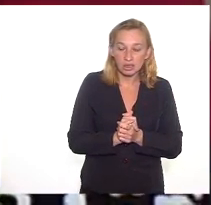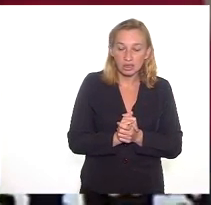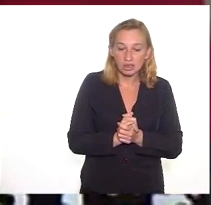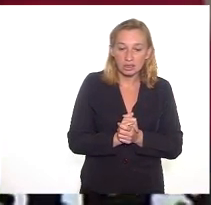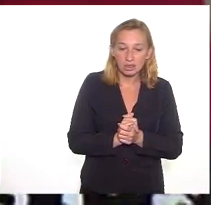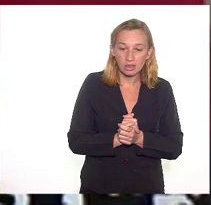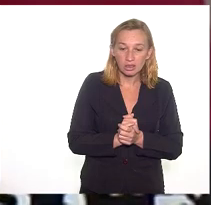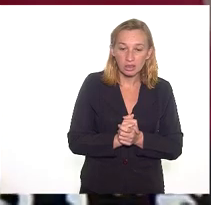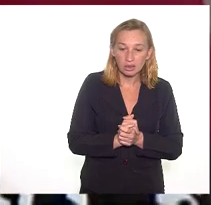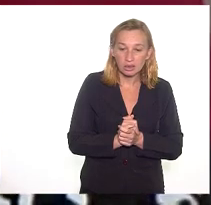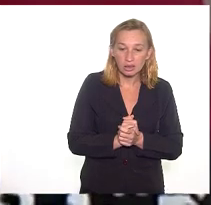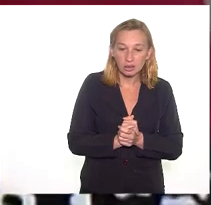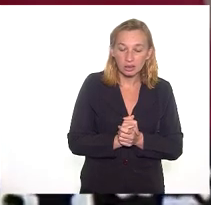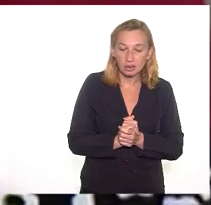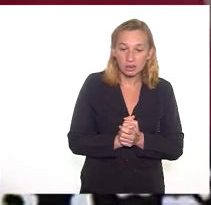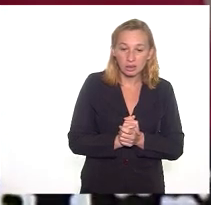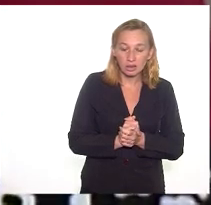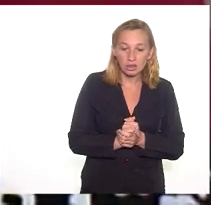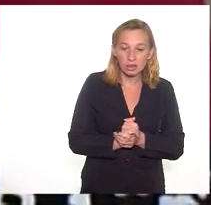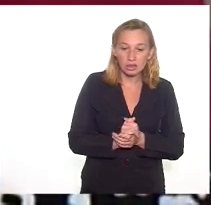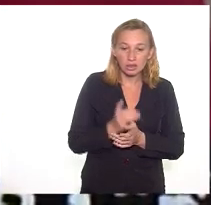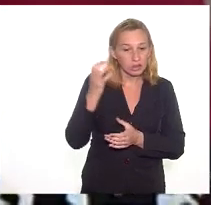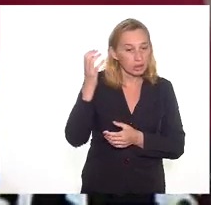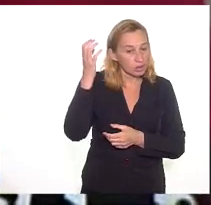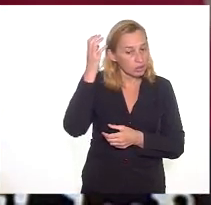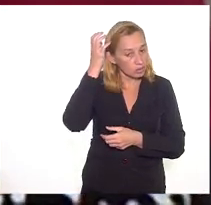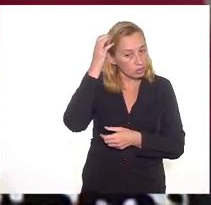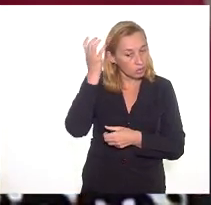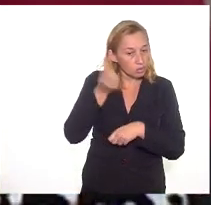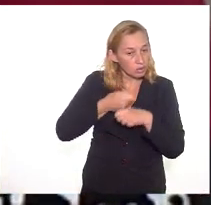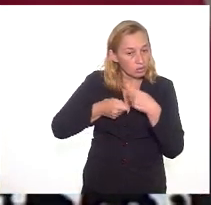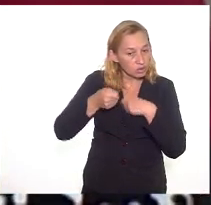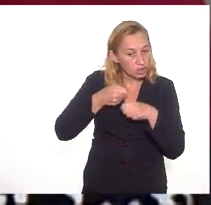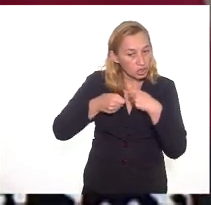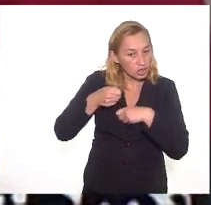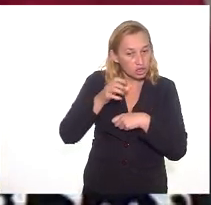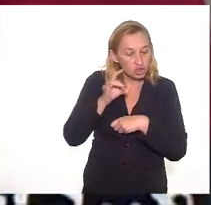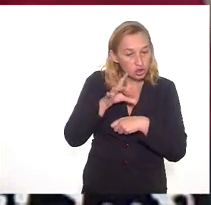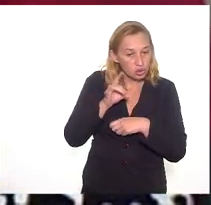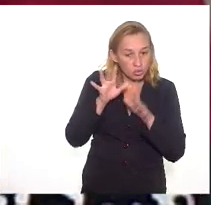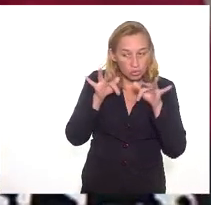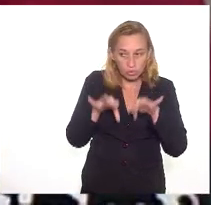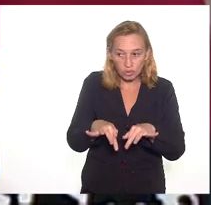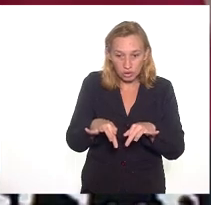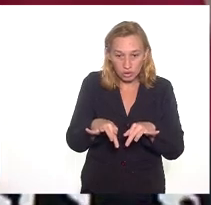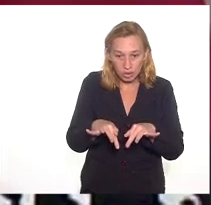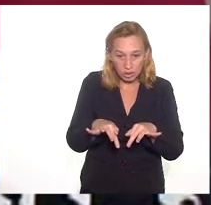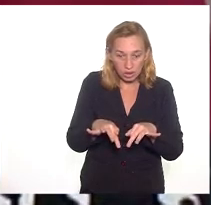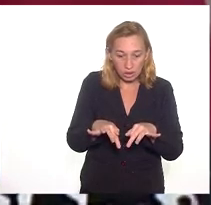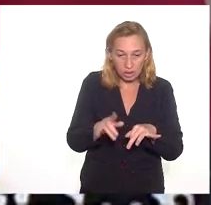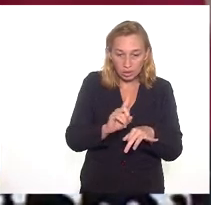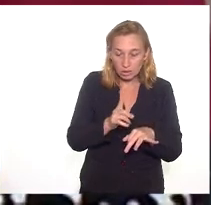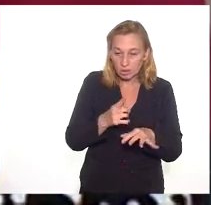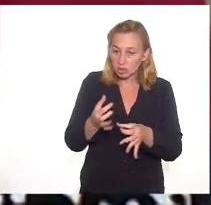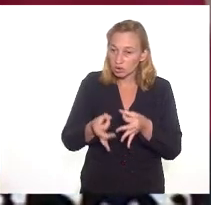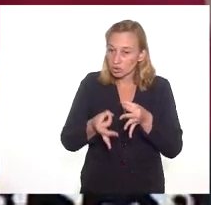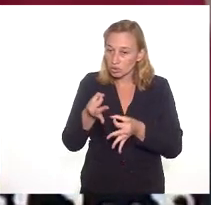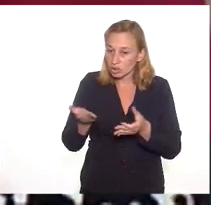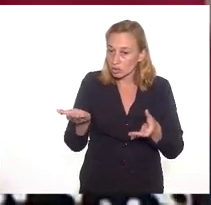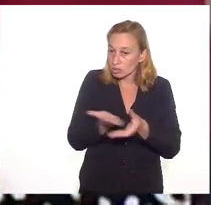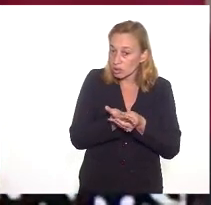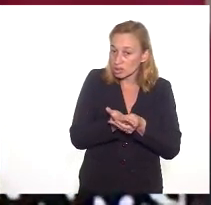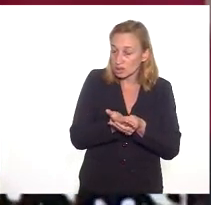ela faz com que a punição administrativa ela só se dê ao final do trânsito em julgado do processo